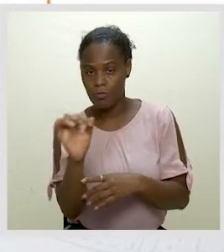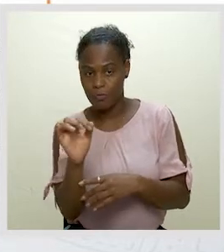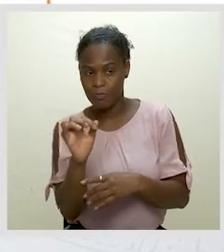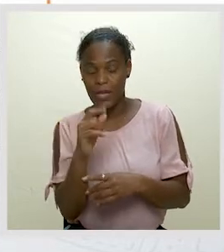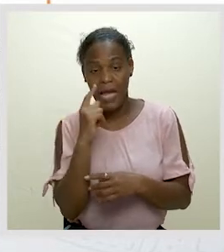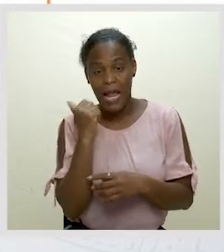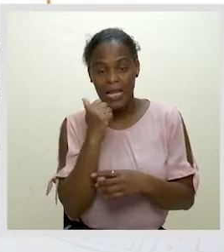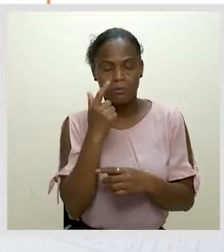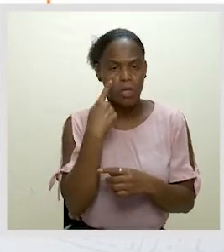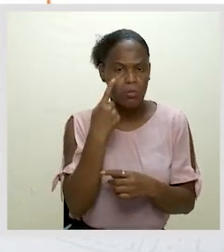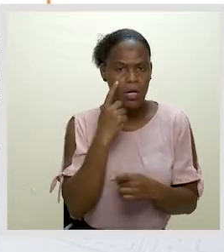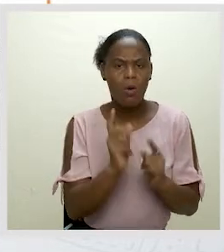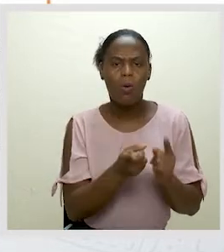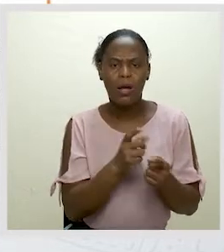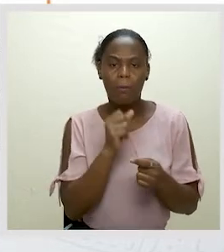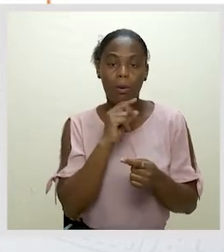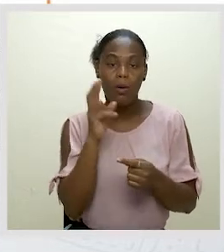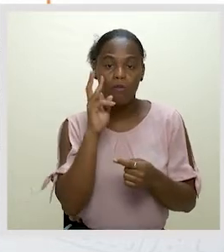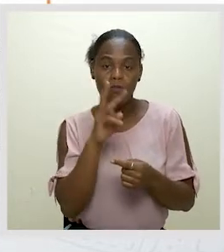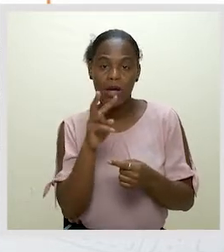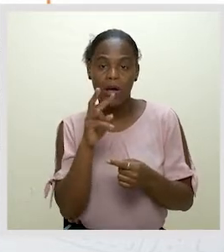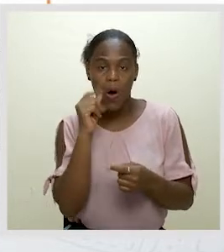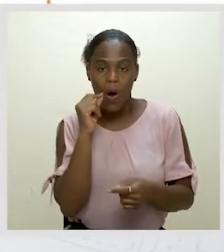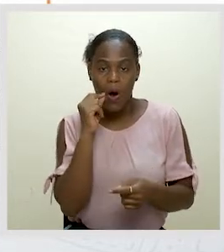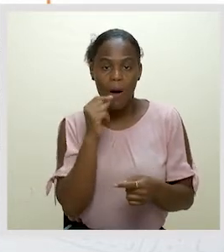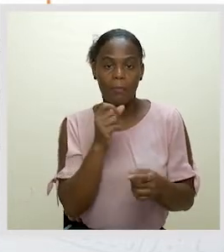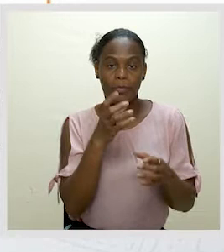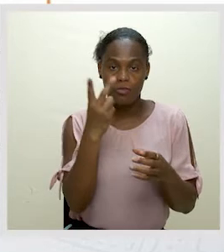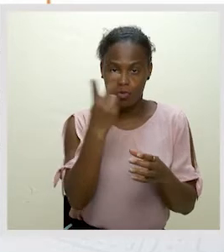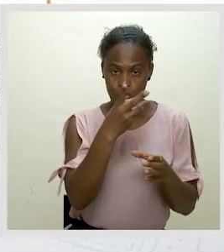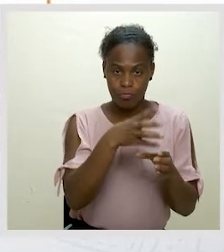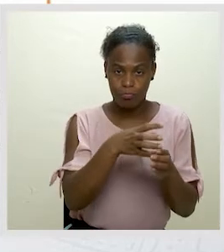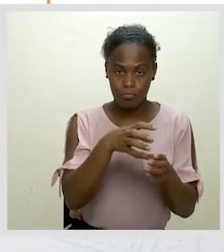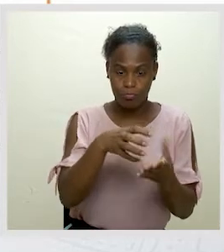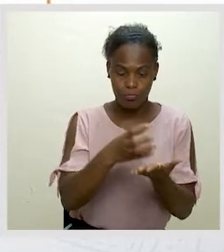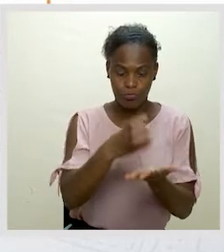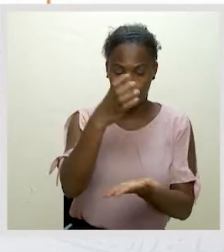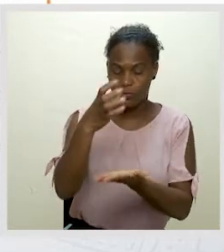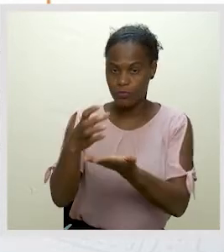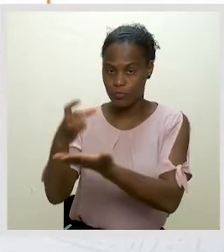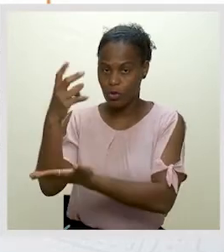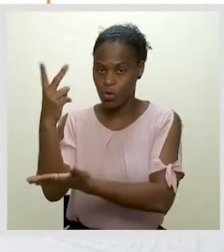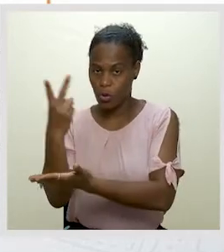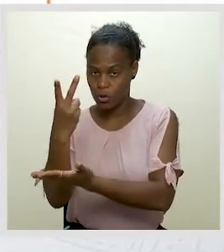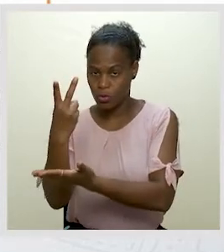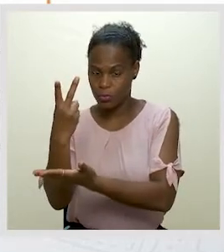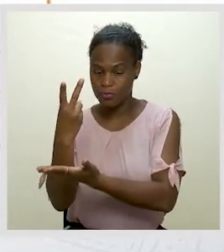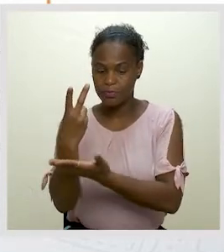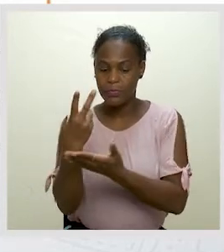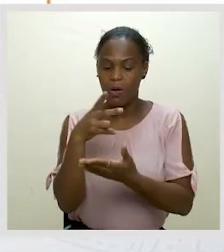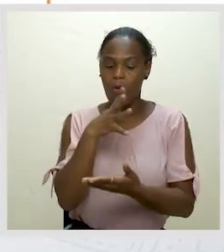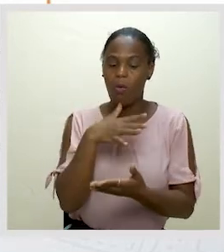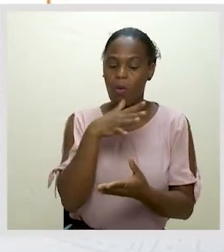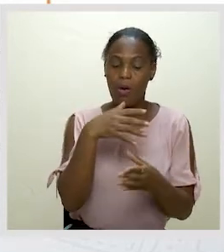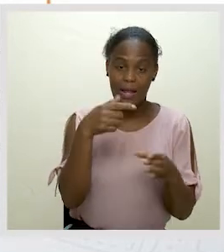o Redi? Podemos ali observar. Redi pegou em 2 frascos, não é assim? Pegou em 2